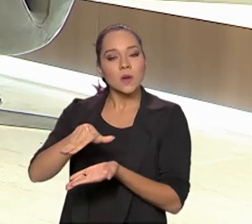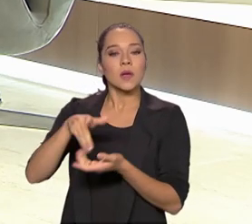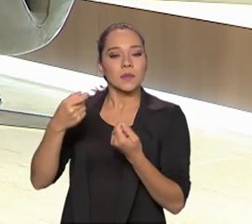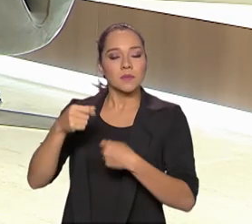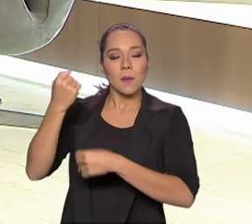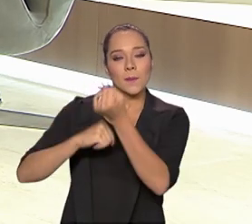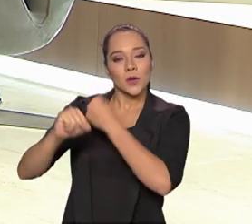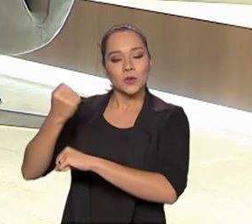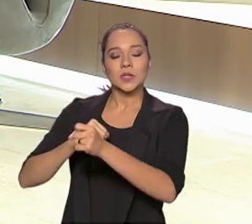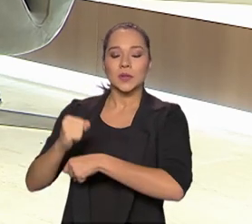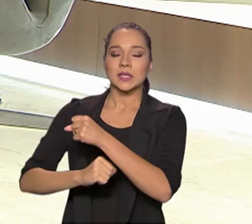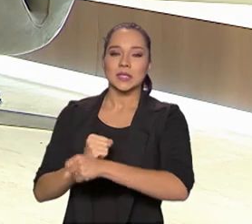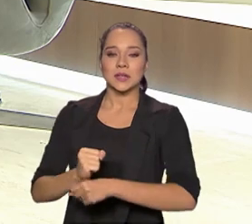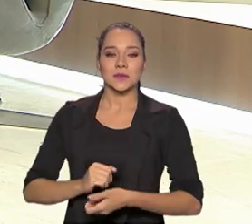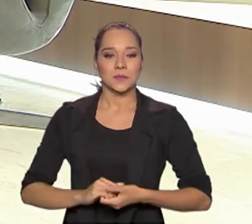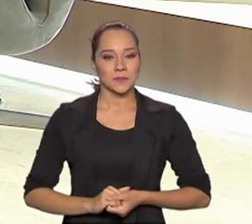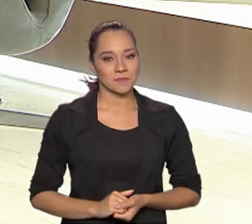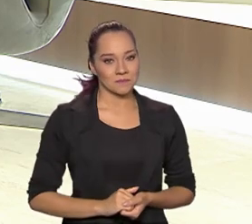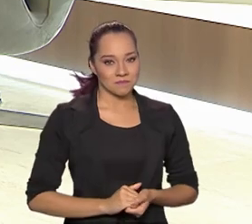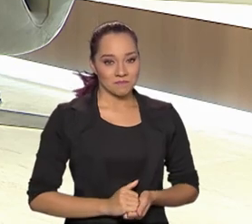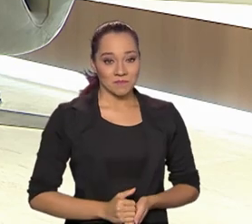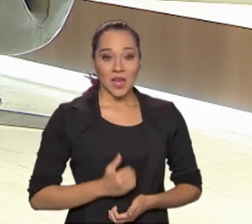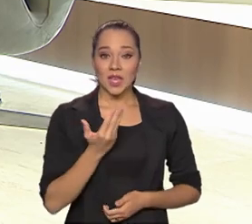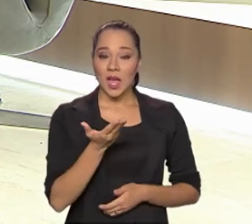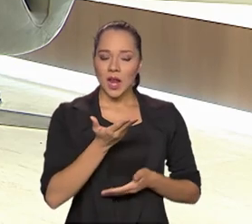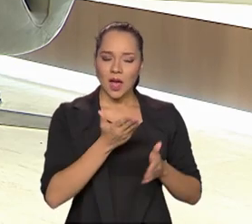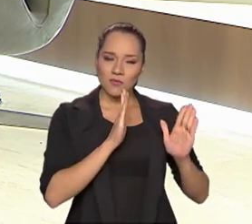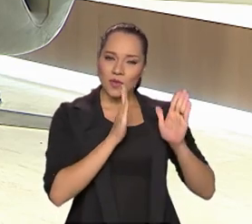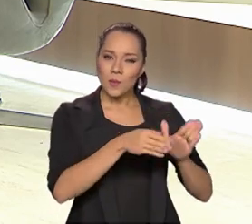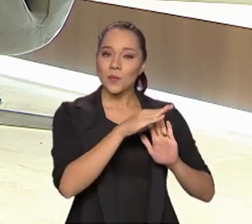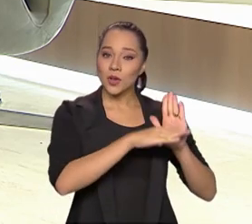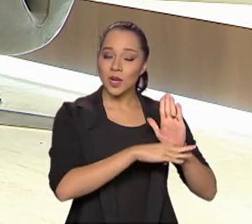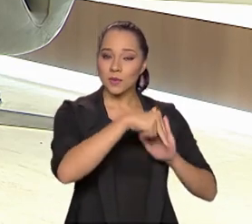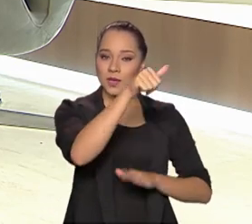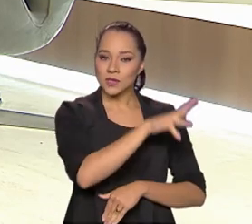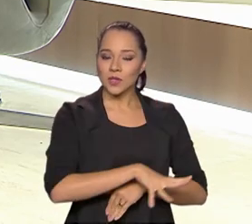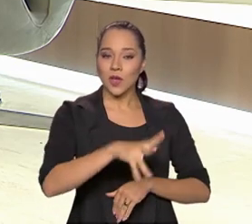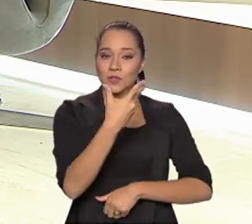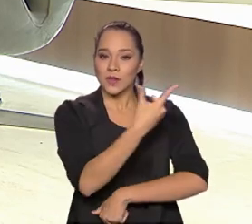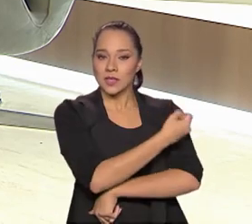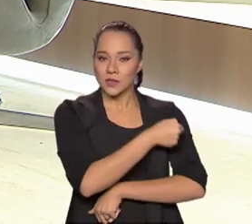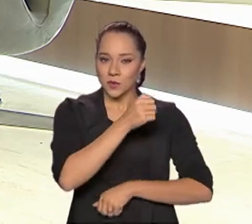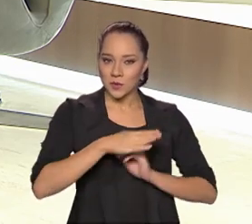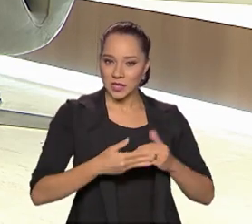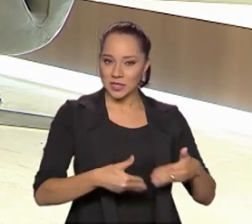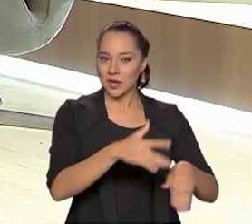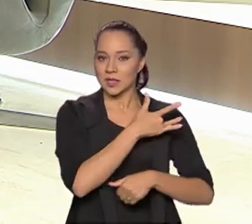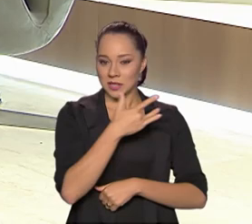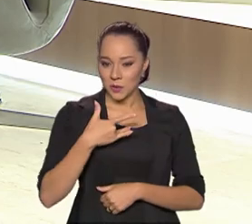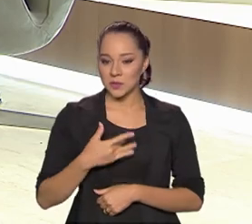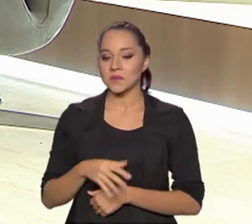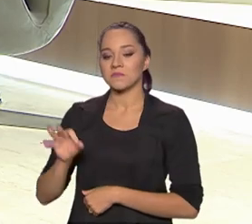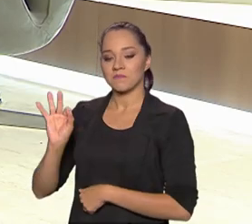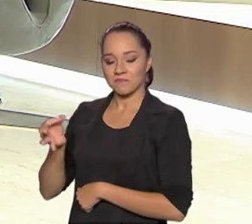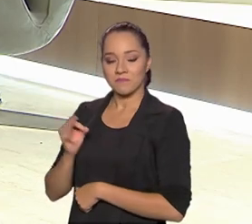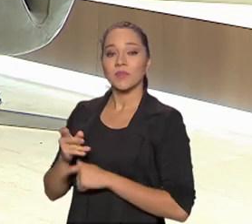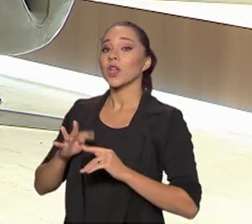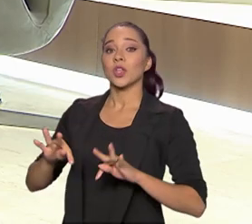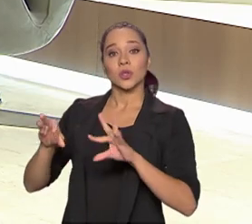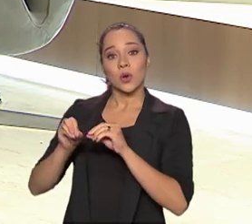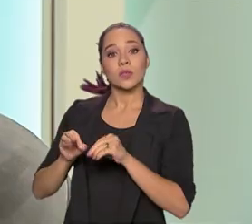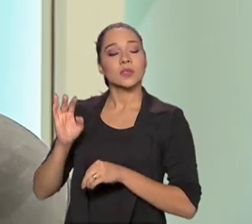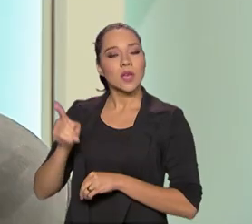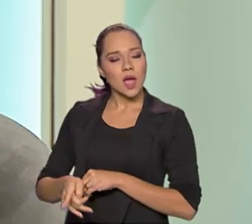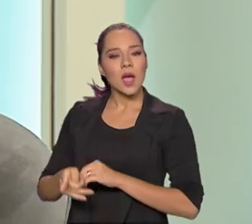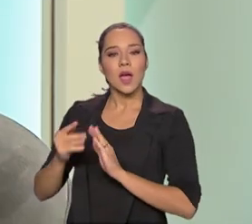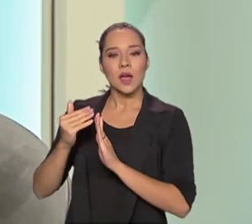sua produção este ano. E elas são direcionadas ao Programa Nacional de Imunizações do Ministério da Saúde. Exatamente. Todas